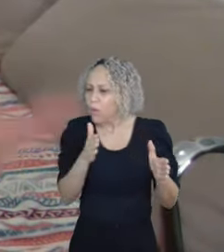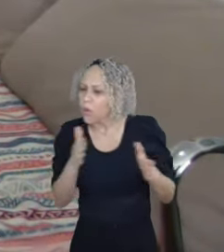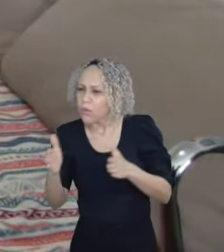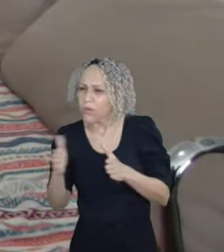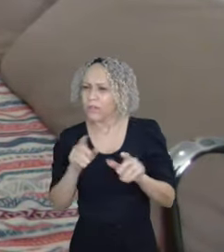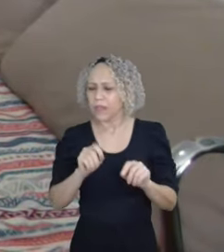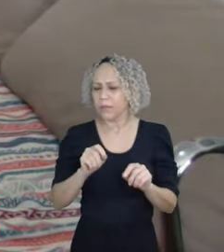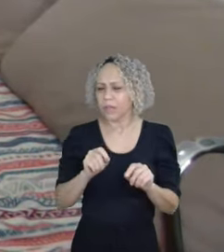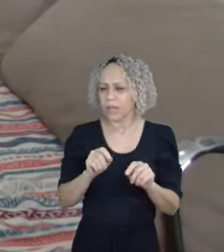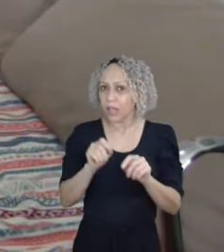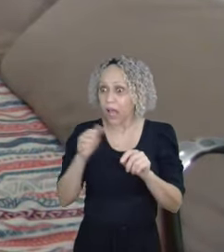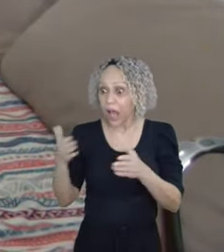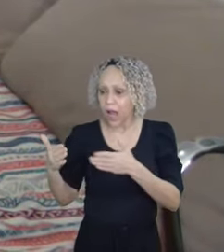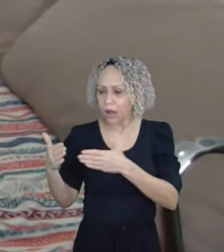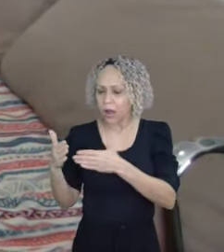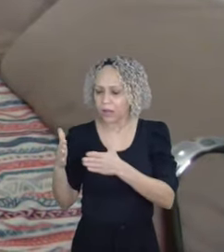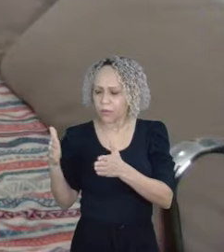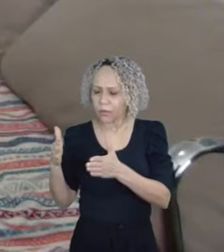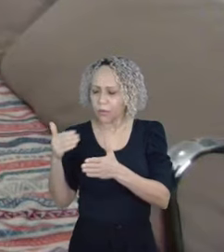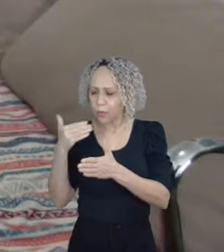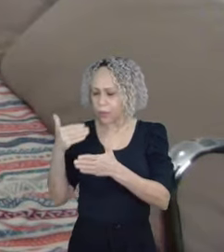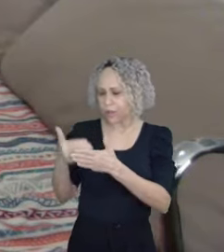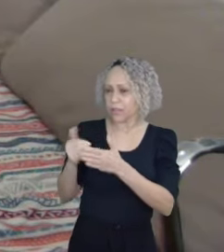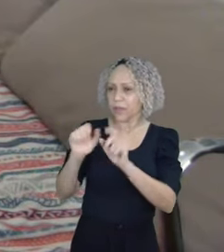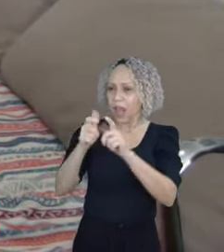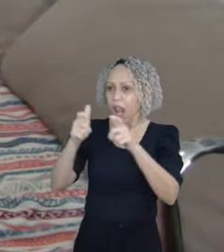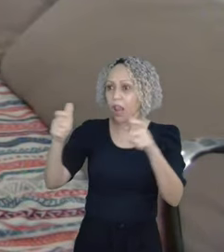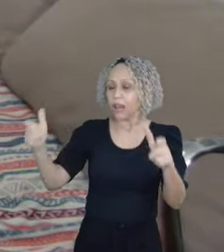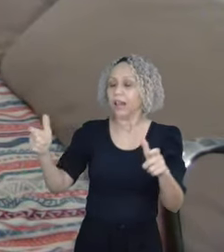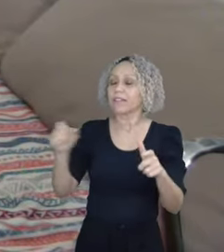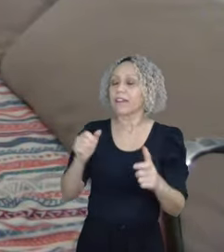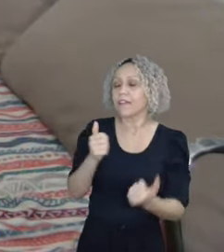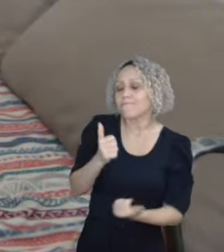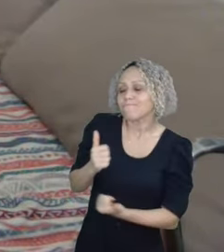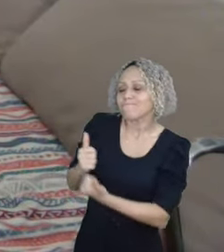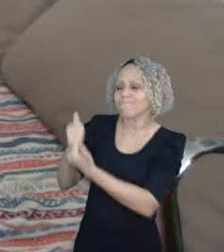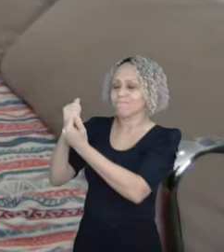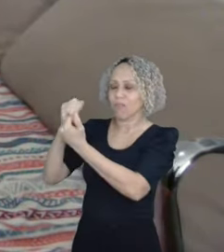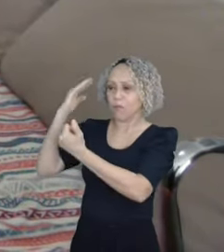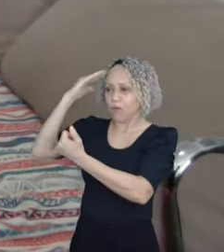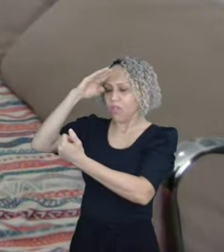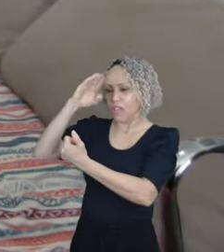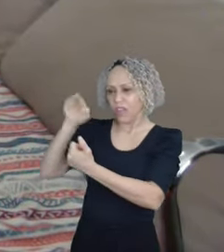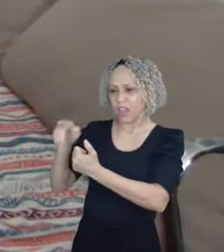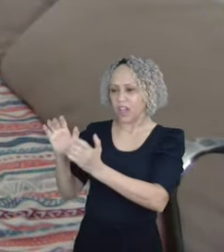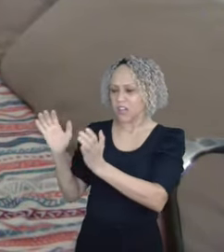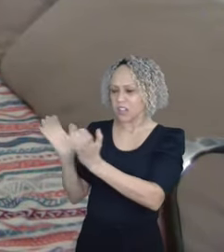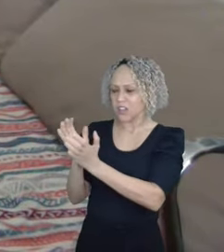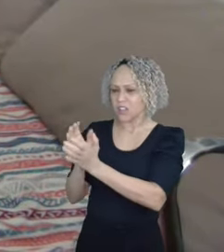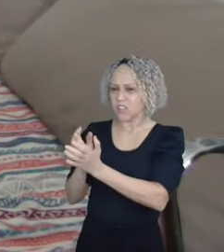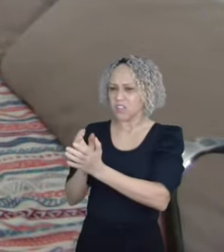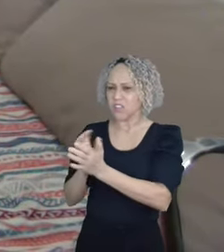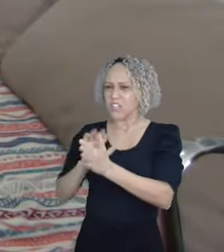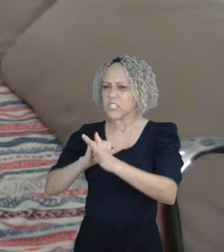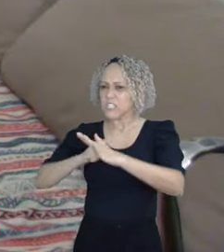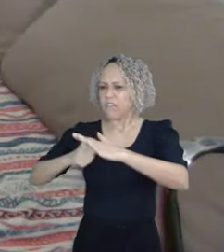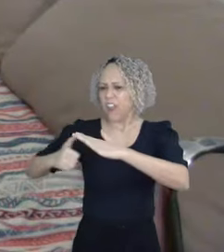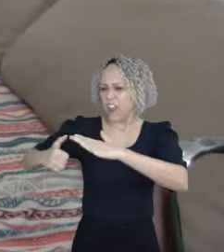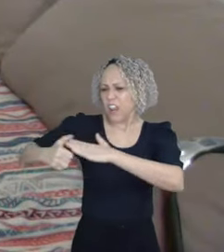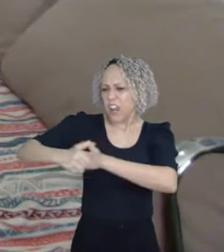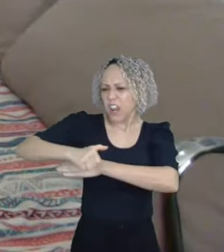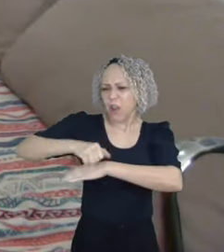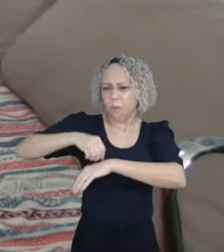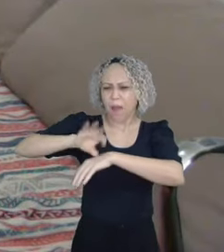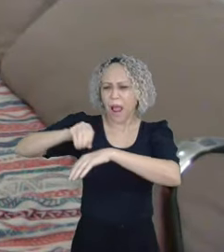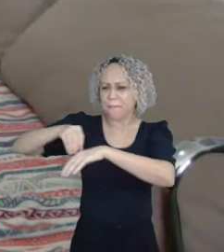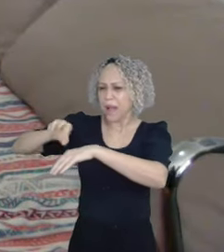só foi amplificado, mas tem servido para Bolsonaro e a sua rede de formuladores aí de disseminação de fake news voltar a